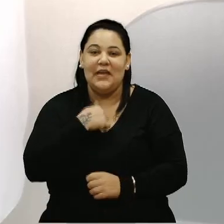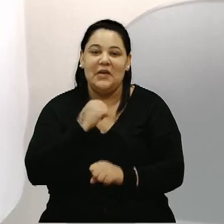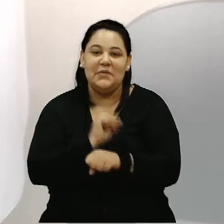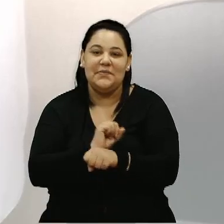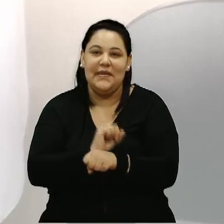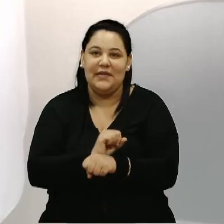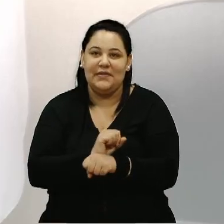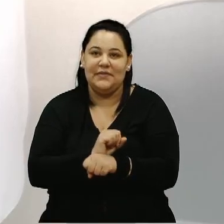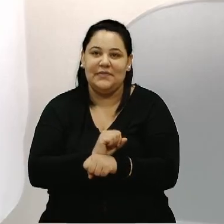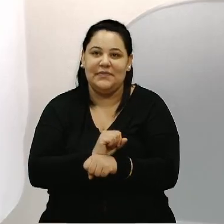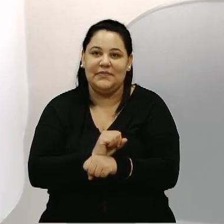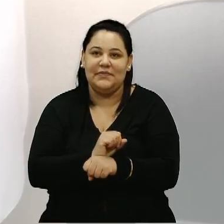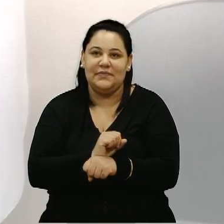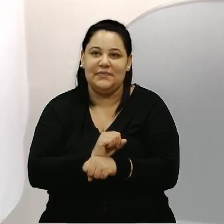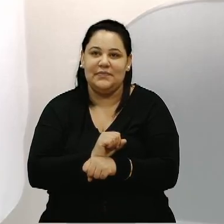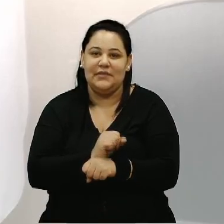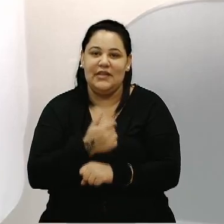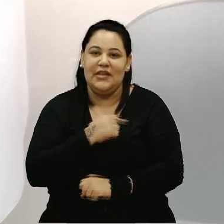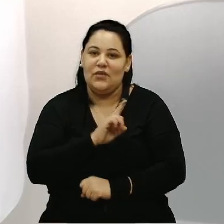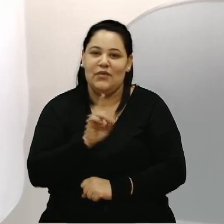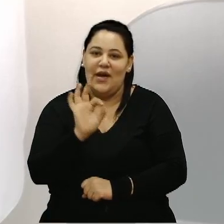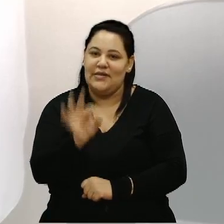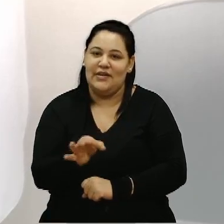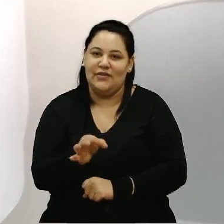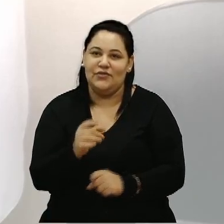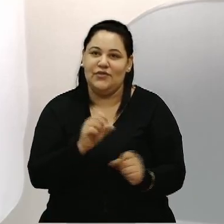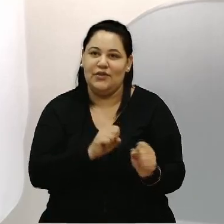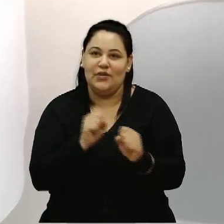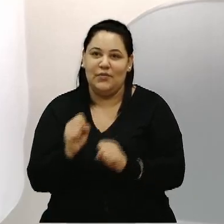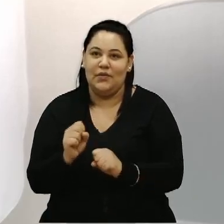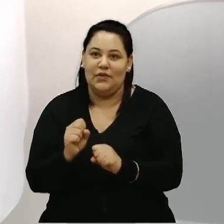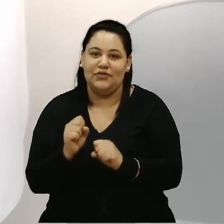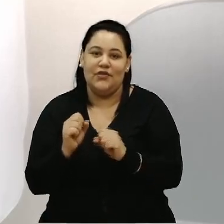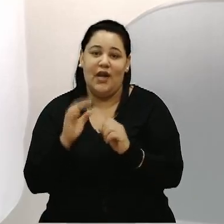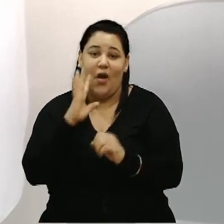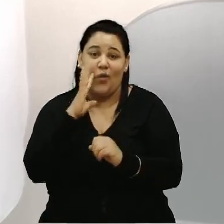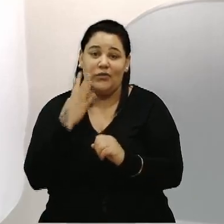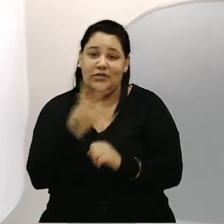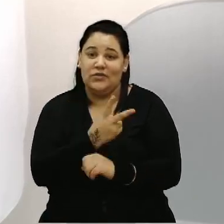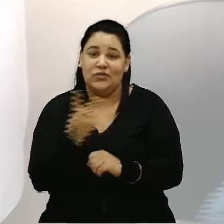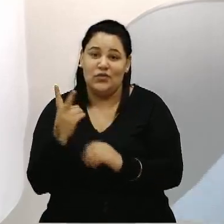que eu não acerte aqui o que pode acontecer na Avenida São Leopoldo e nem no bairro Panassolo. Obrigado.